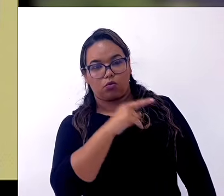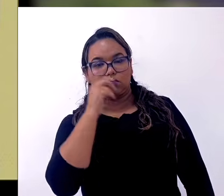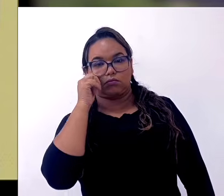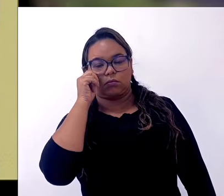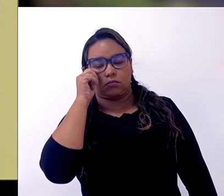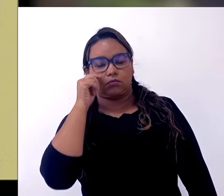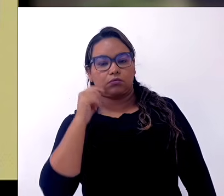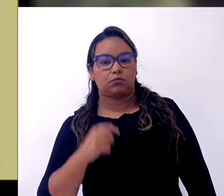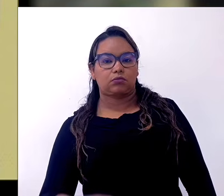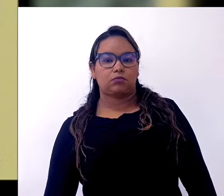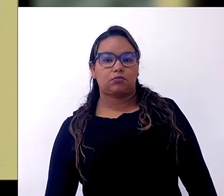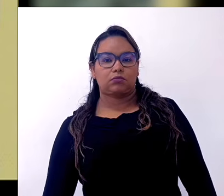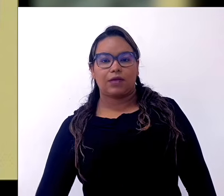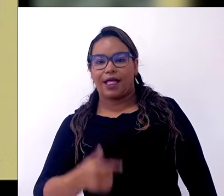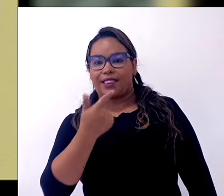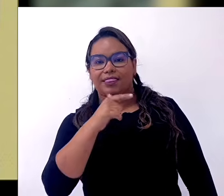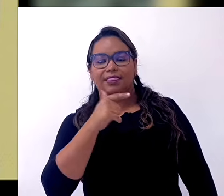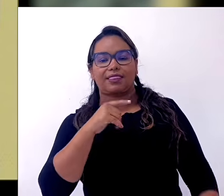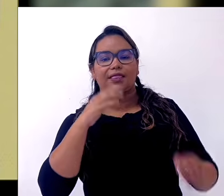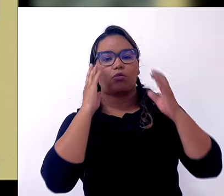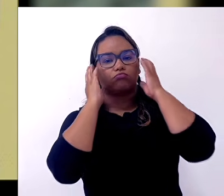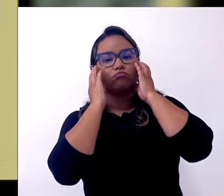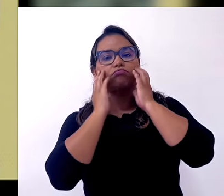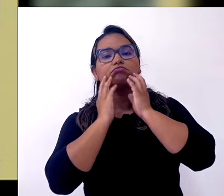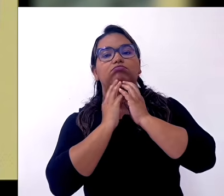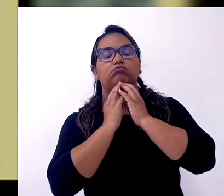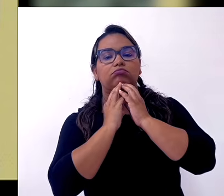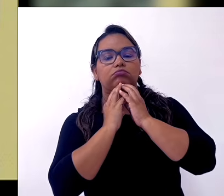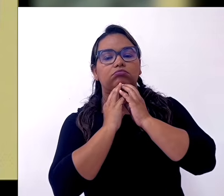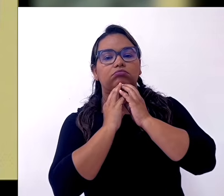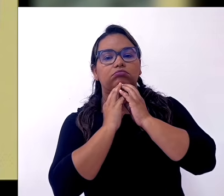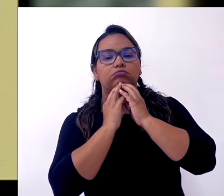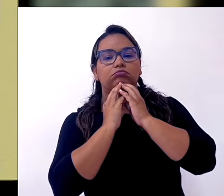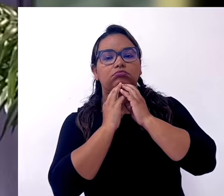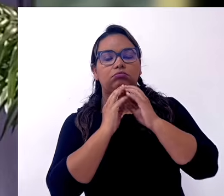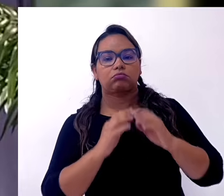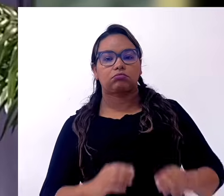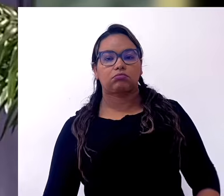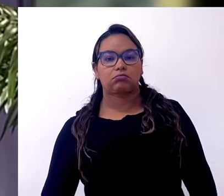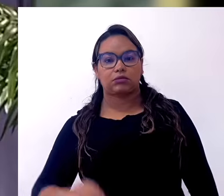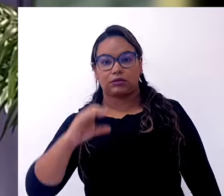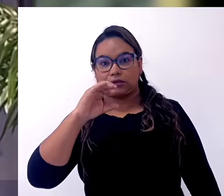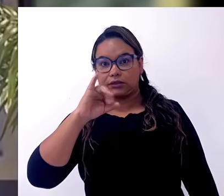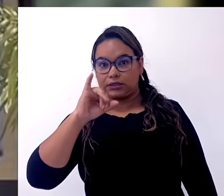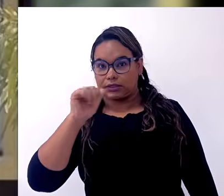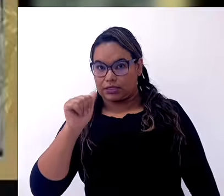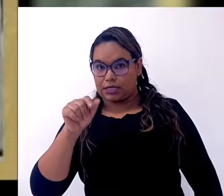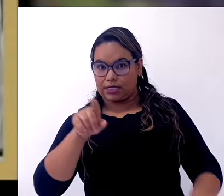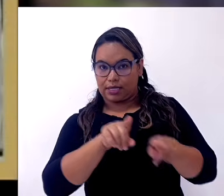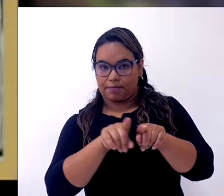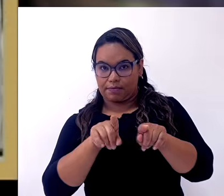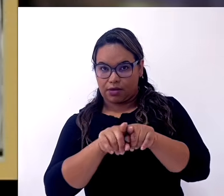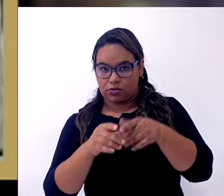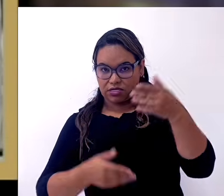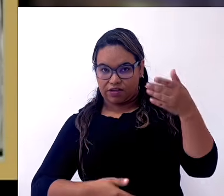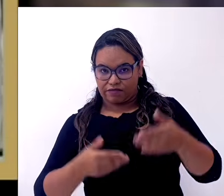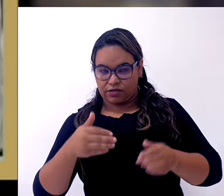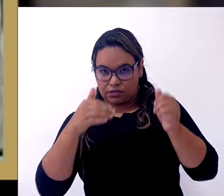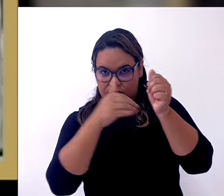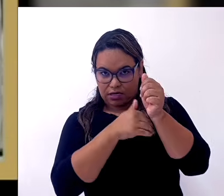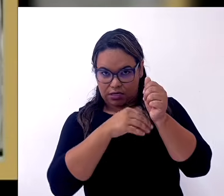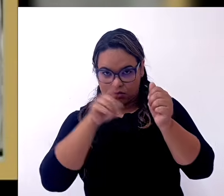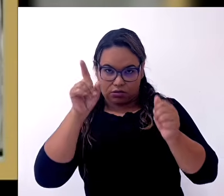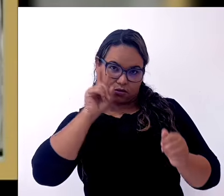Poderia ser um dublê, mas ainda assim foi isso que foi mostrado. Ele sempre teve essa aparência. Ele nunca teve uma barba. Eles